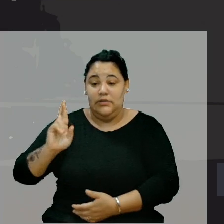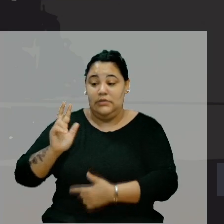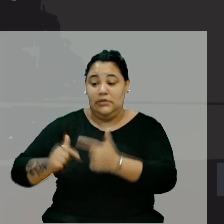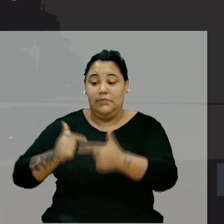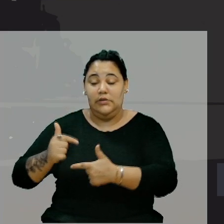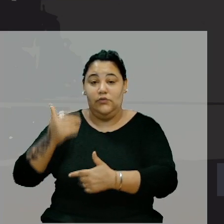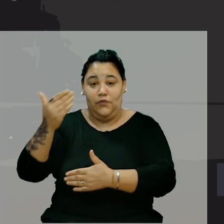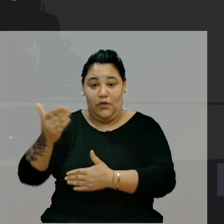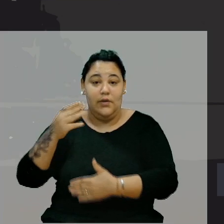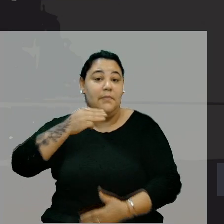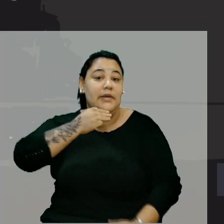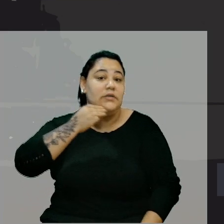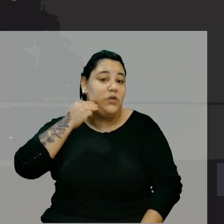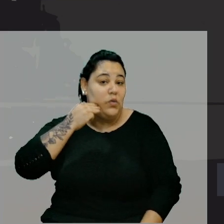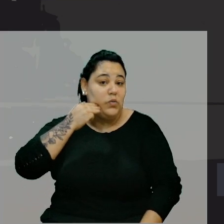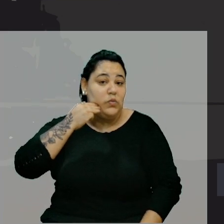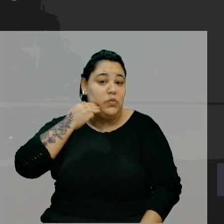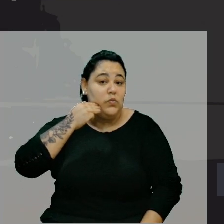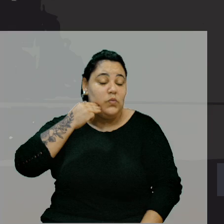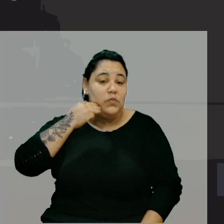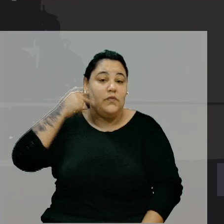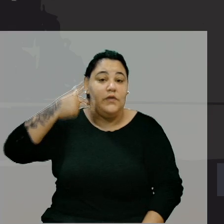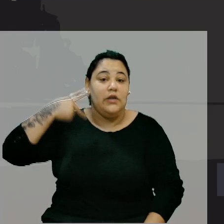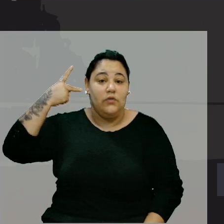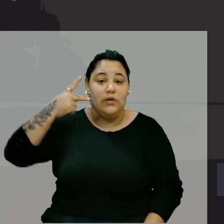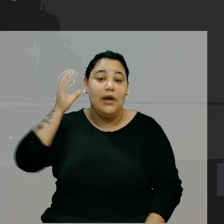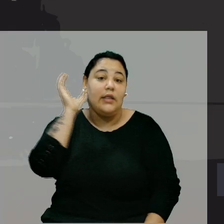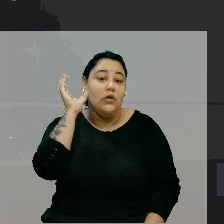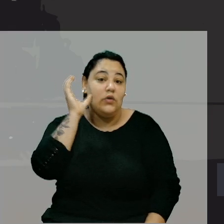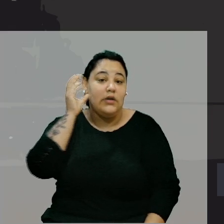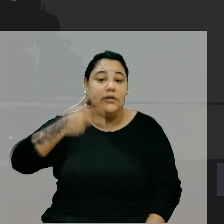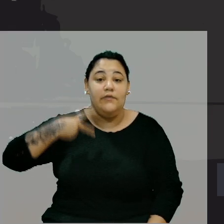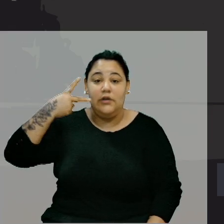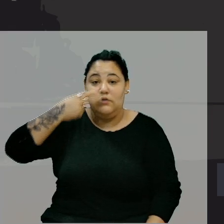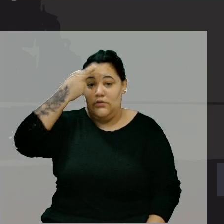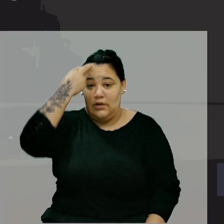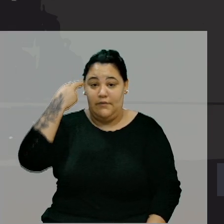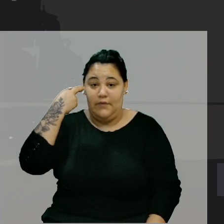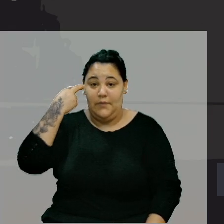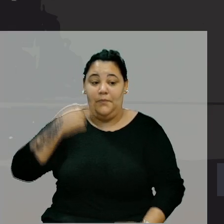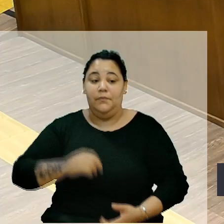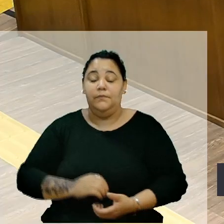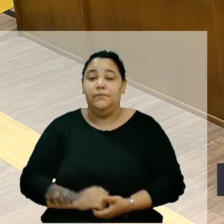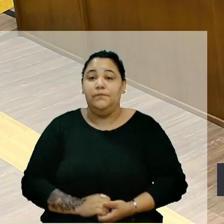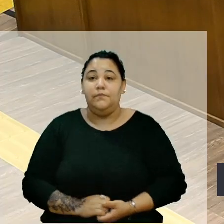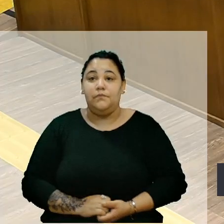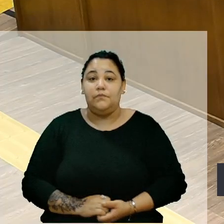vereadora Marisol Santos, vereador Cadori e vereador Rafael Bueno.